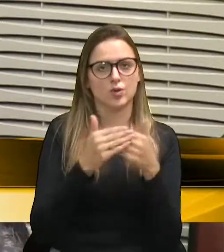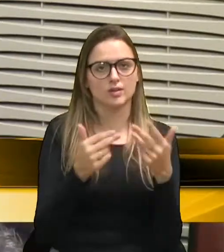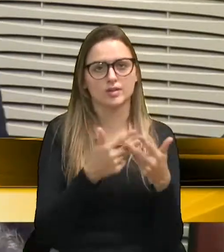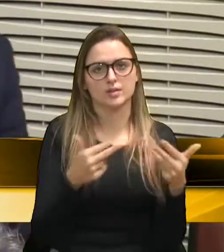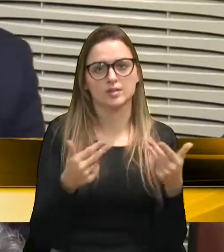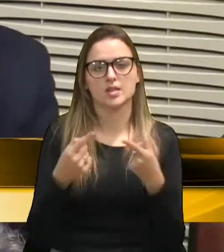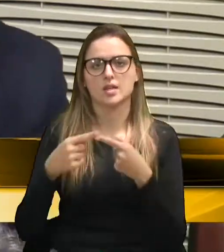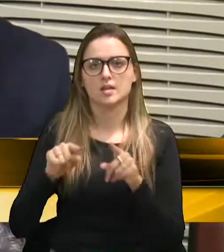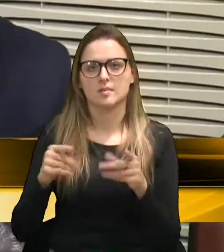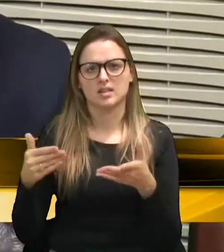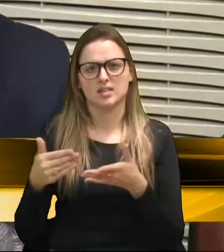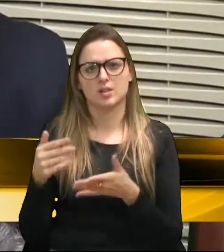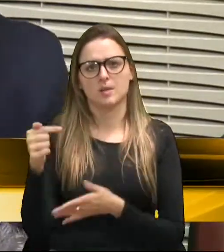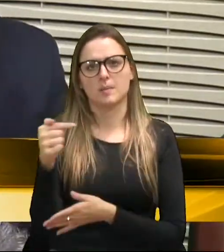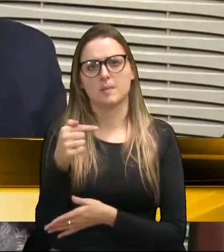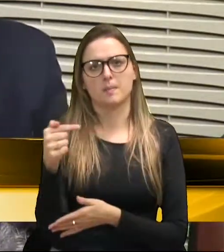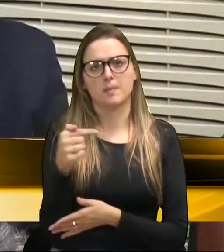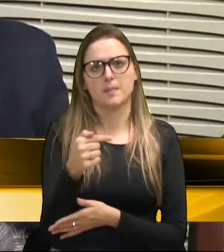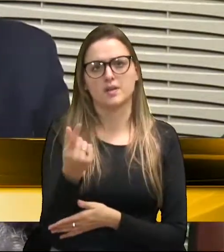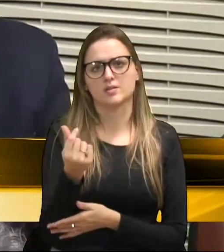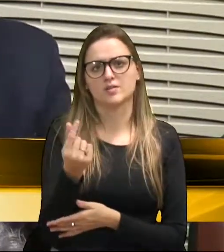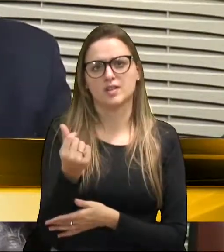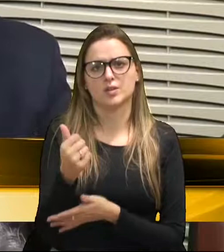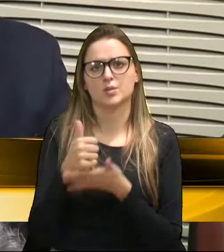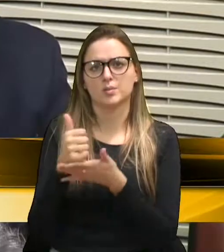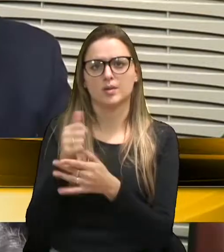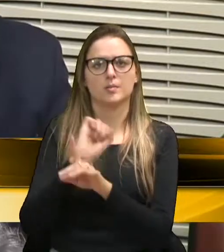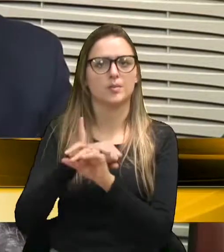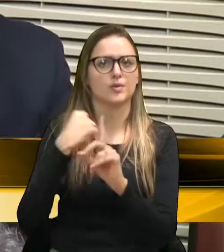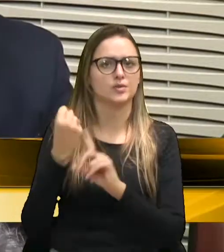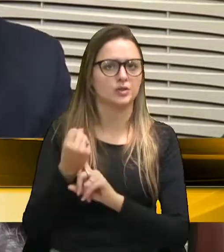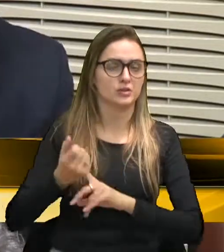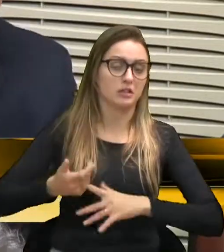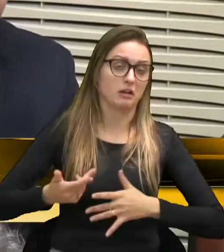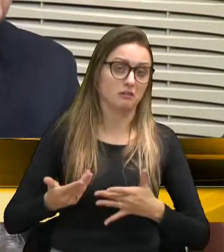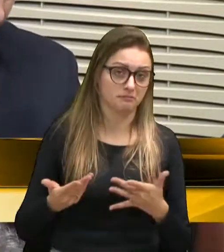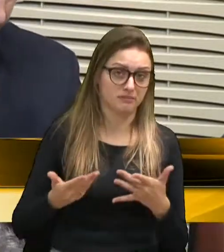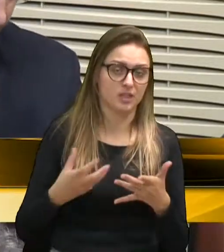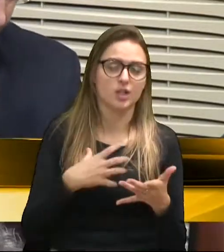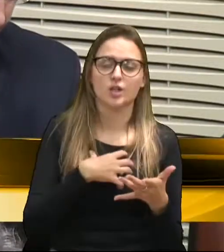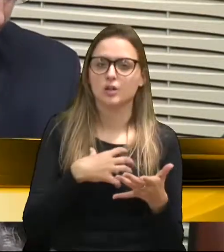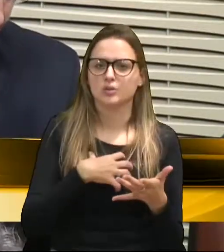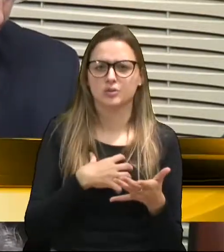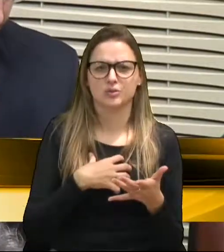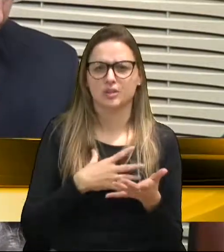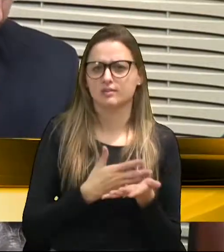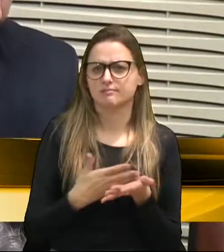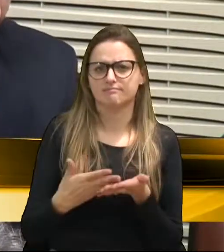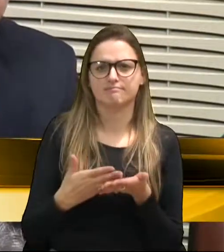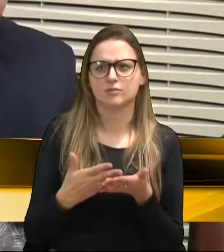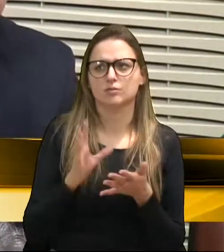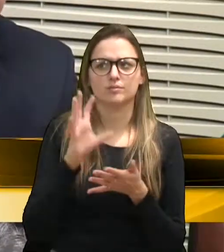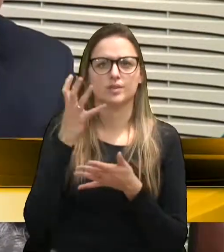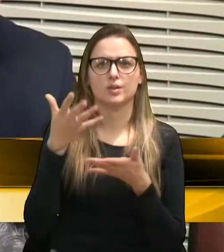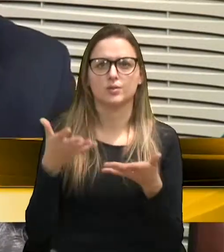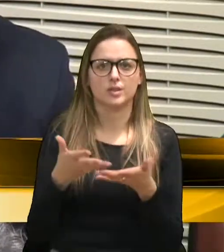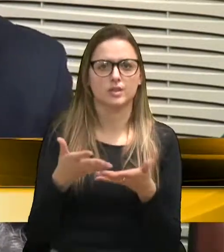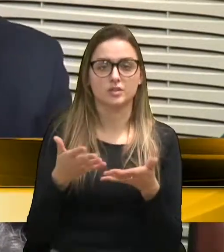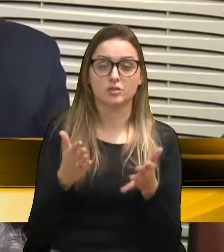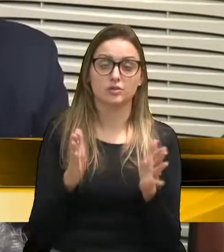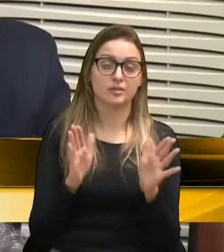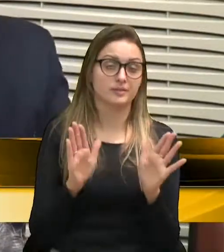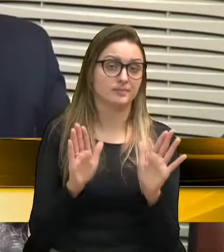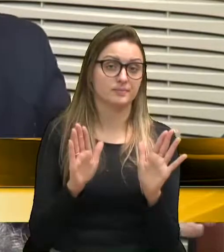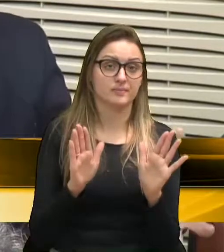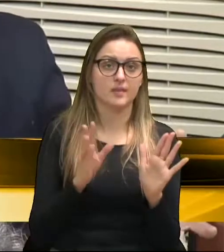a redução da área social, vereador Meneguzzi, do jeito que vai, daqui a pouco